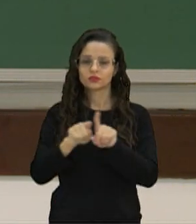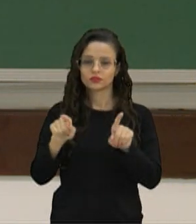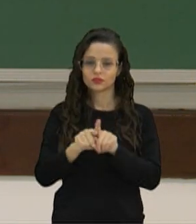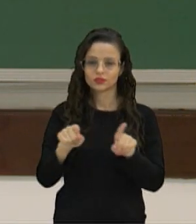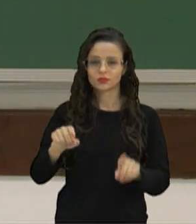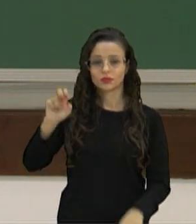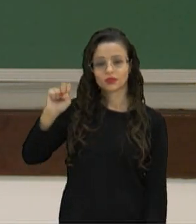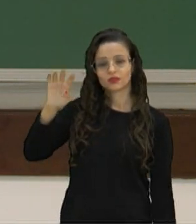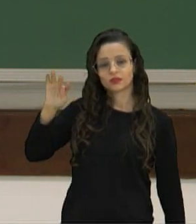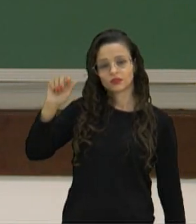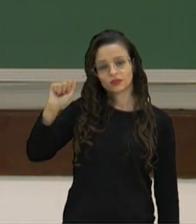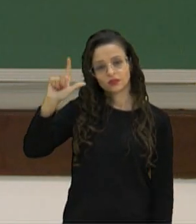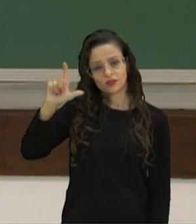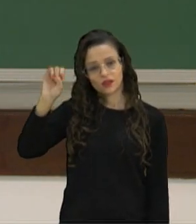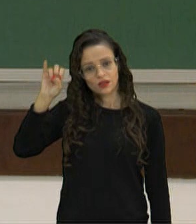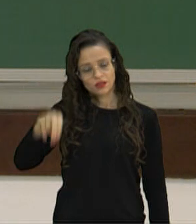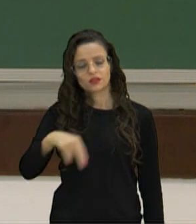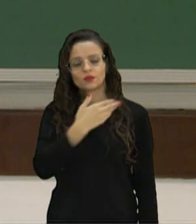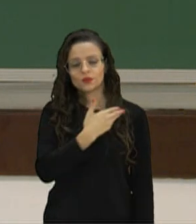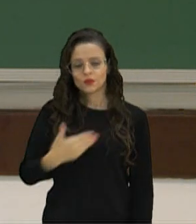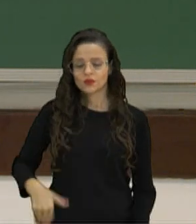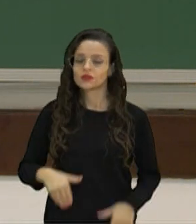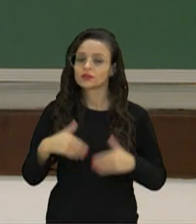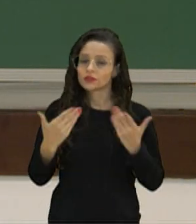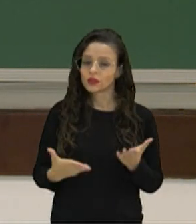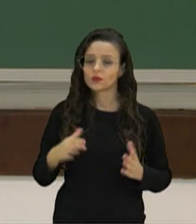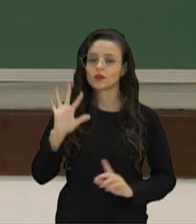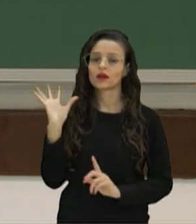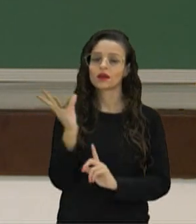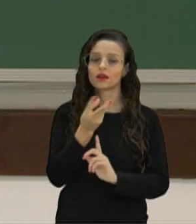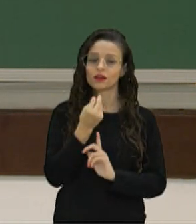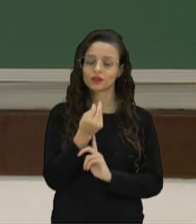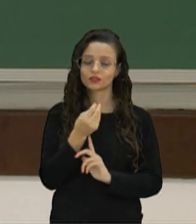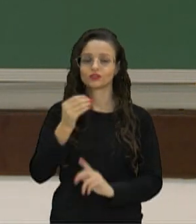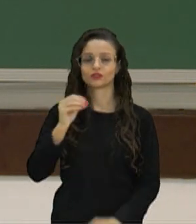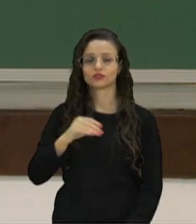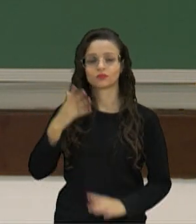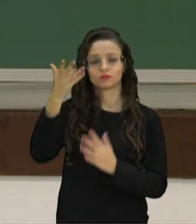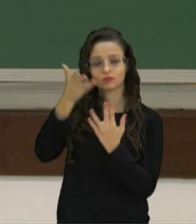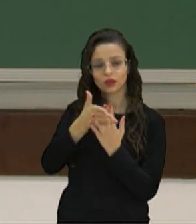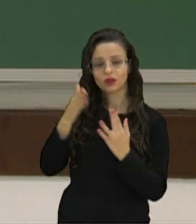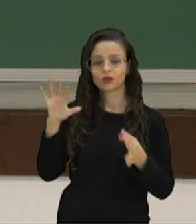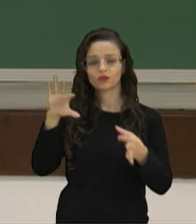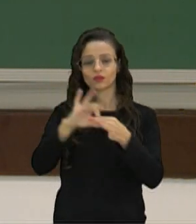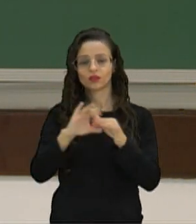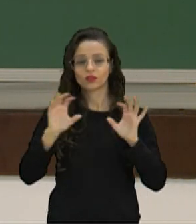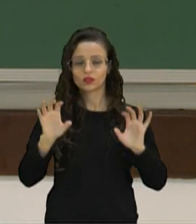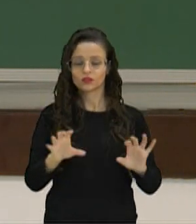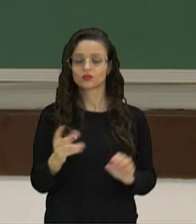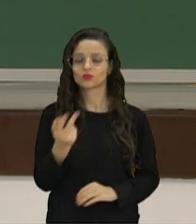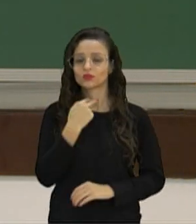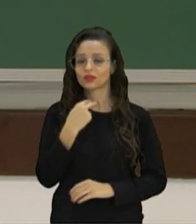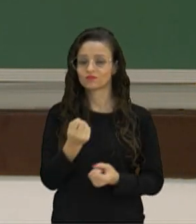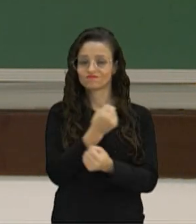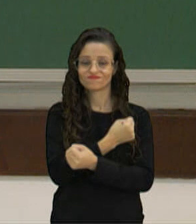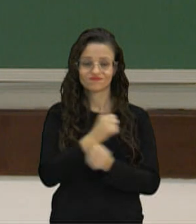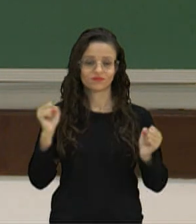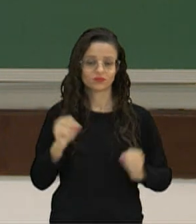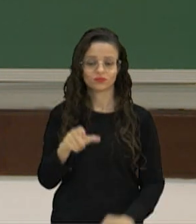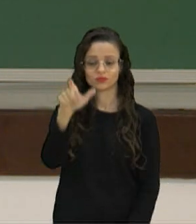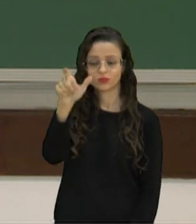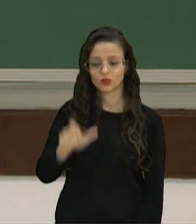stalinismo. E então a arte barroca ela está vinculada com isso, com a impossibilidade do